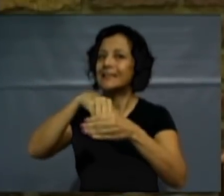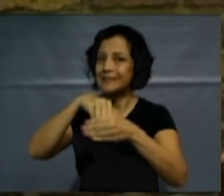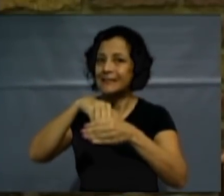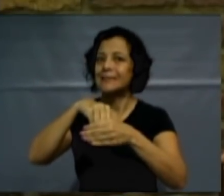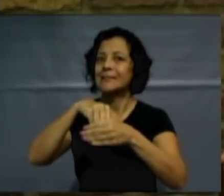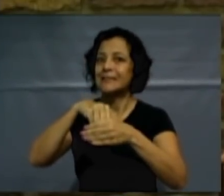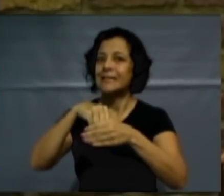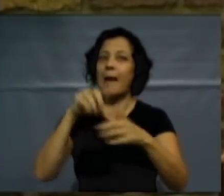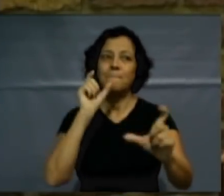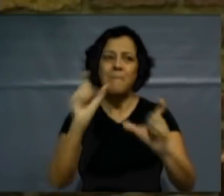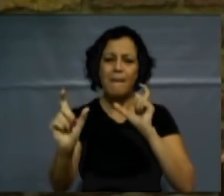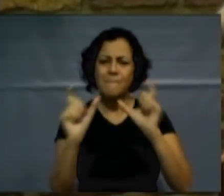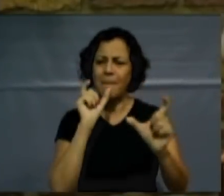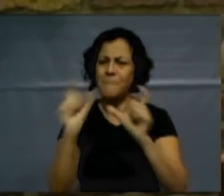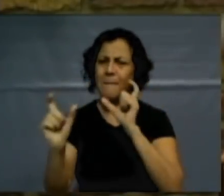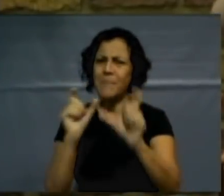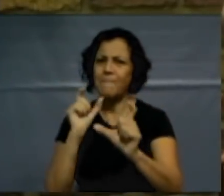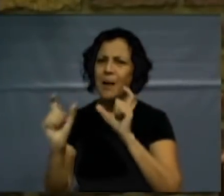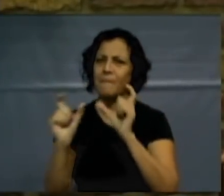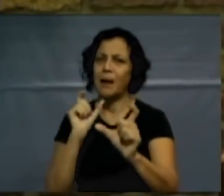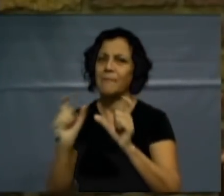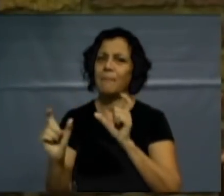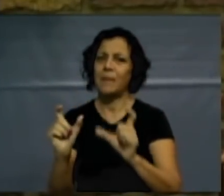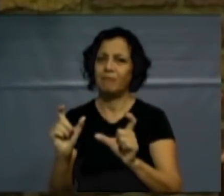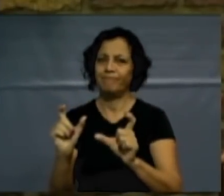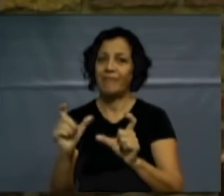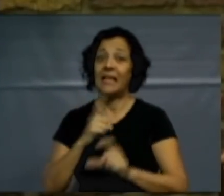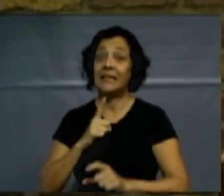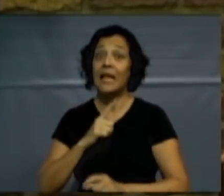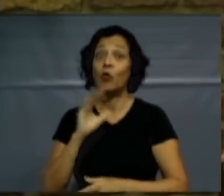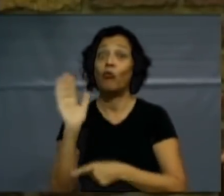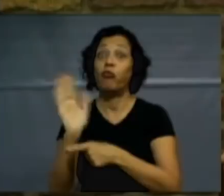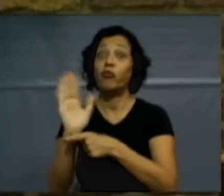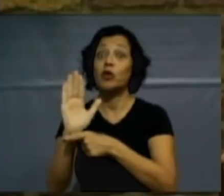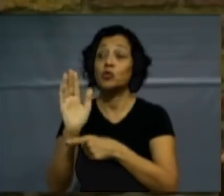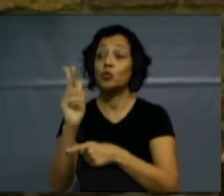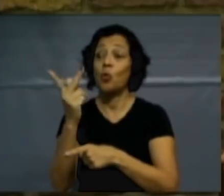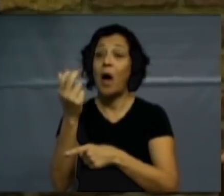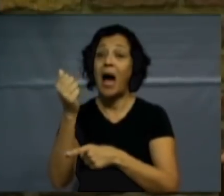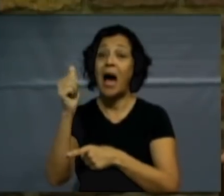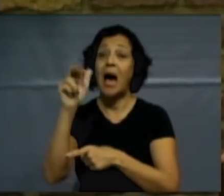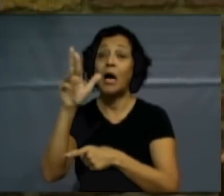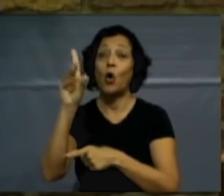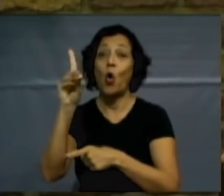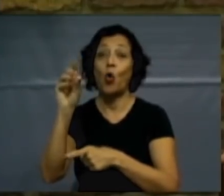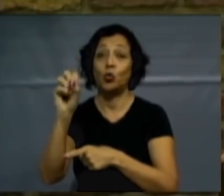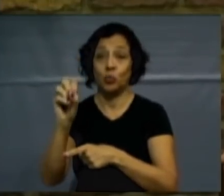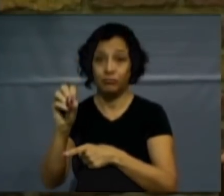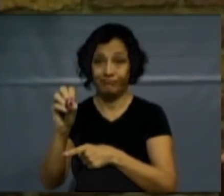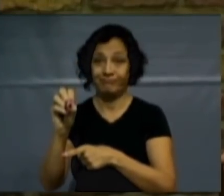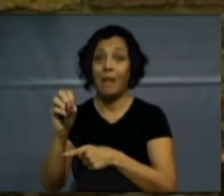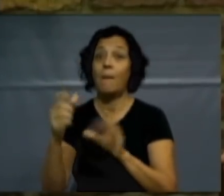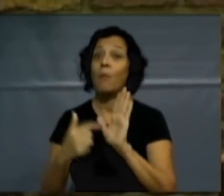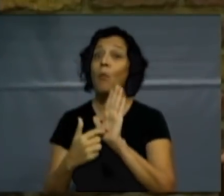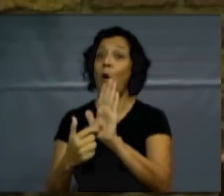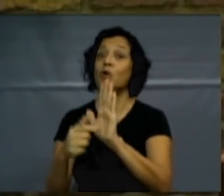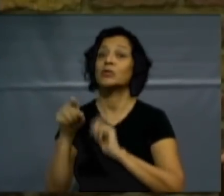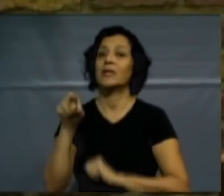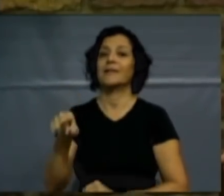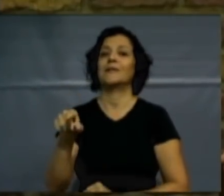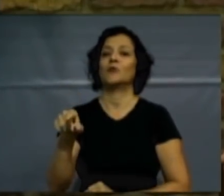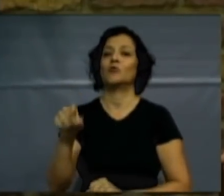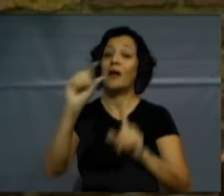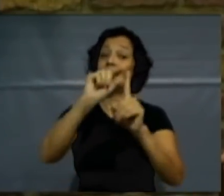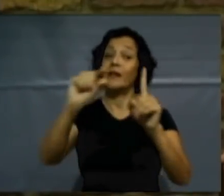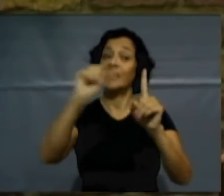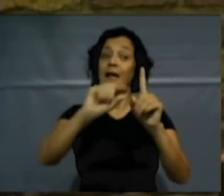Nunca foi tão atacado. São as palavras dele, está gravado em vídeo. Esses companheiros têm informações privilegiadas em reuniões de Federação